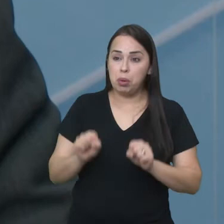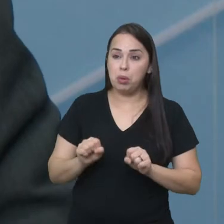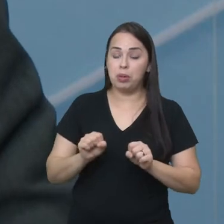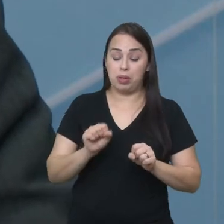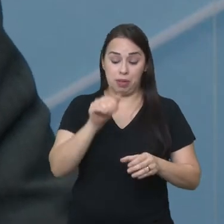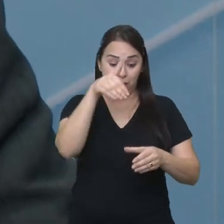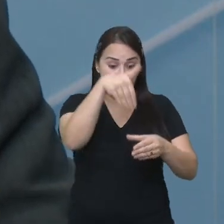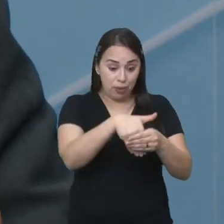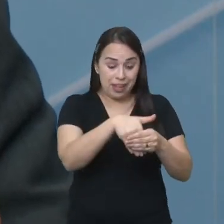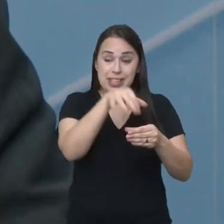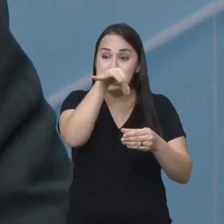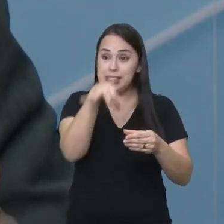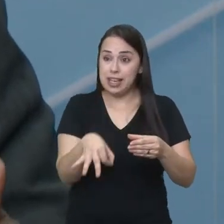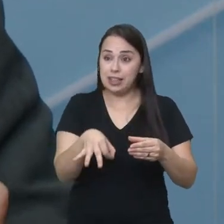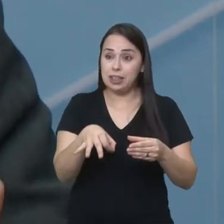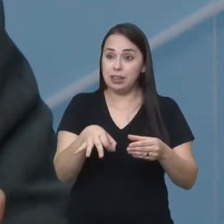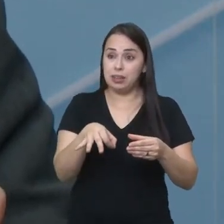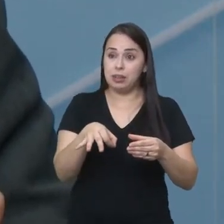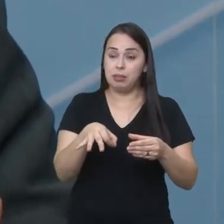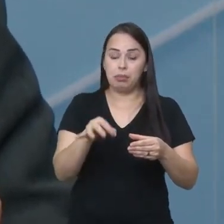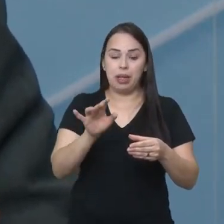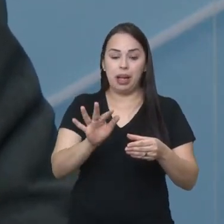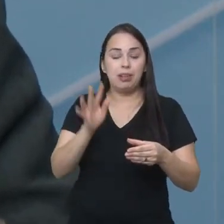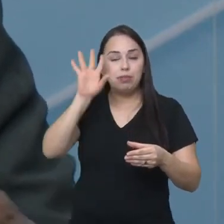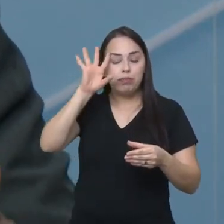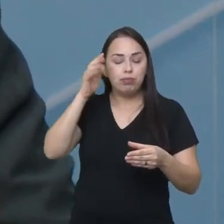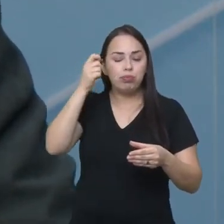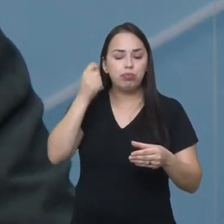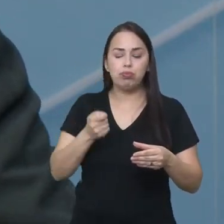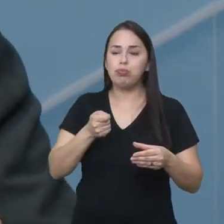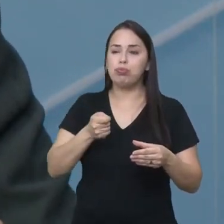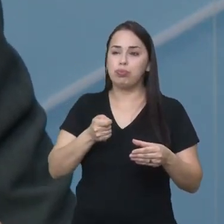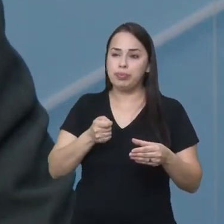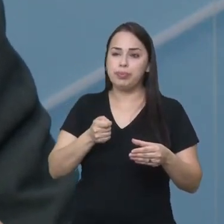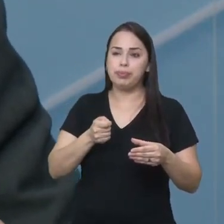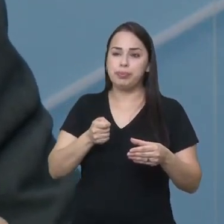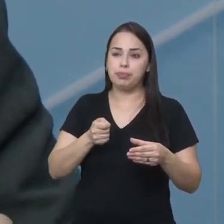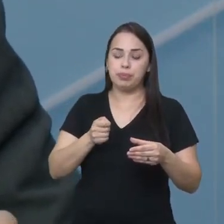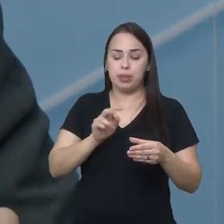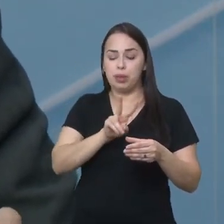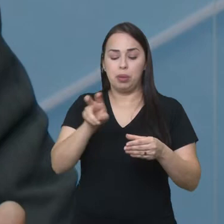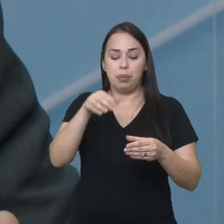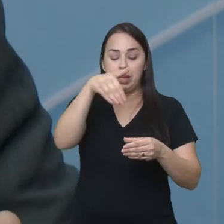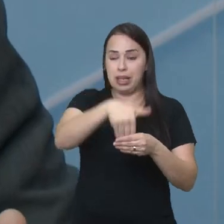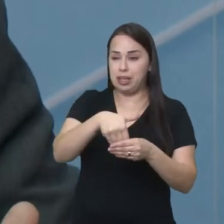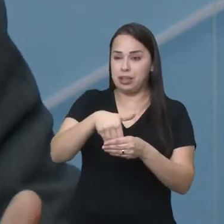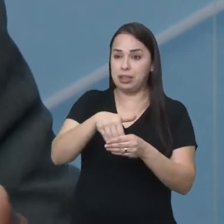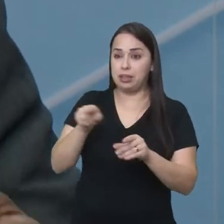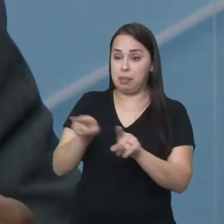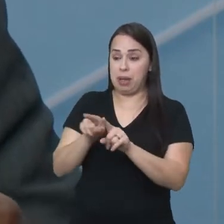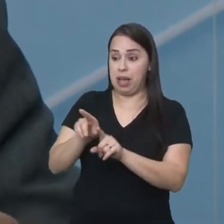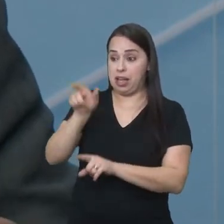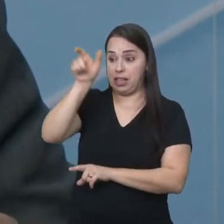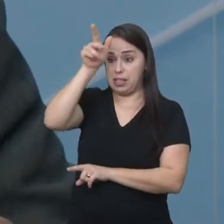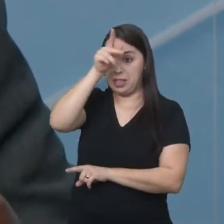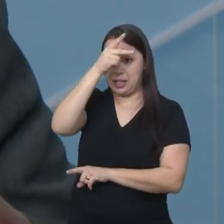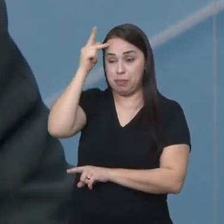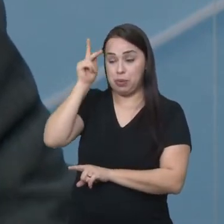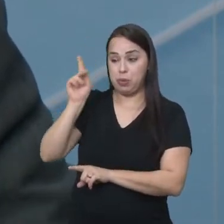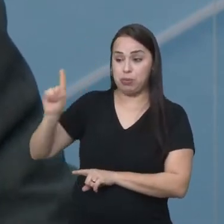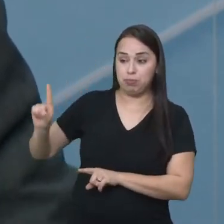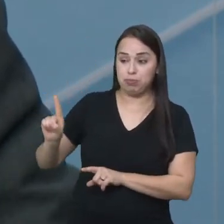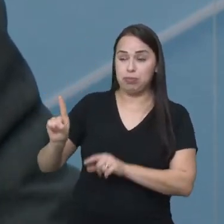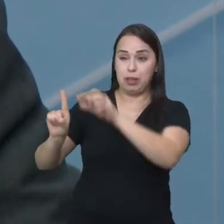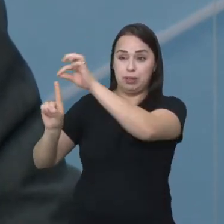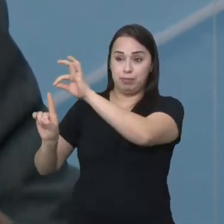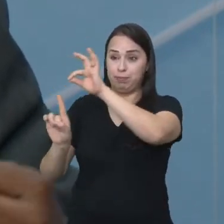que as nossas decisões em relação às eleições, os nossos representantes, são aquelas decisões que agregam